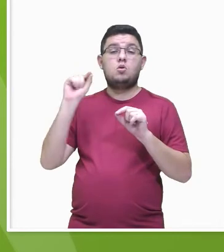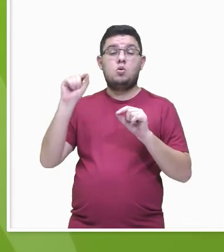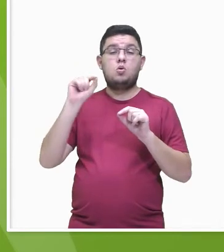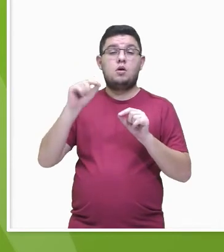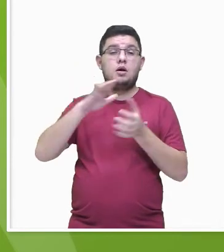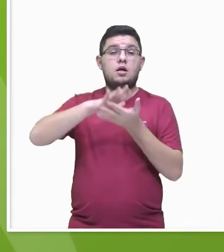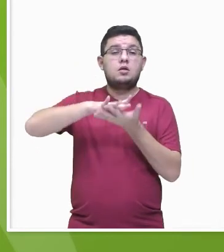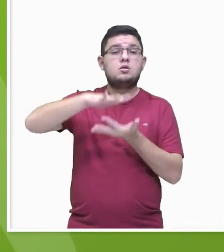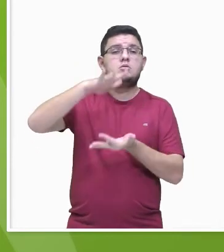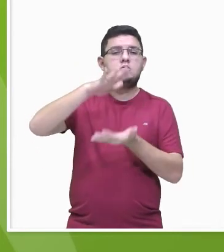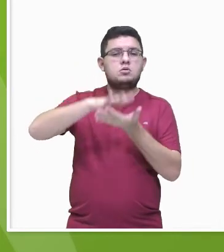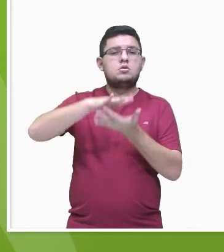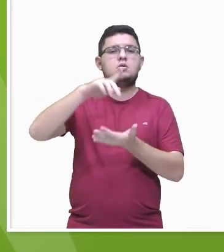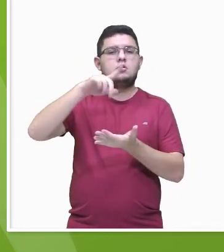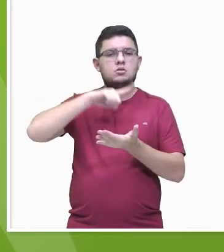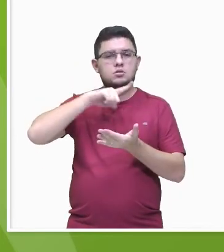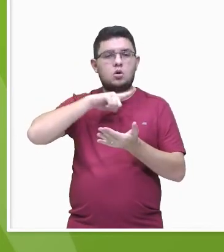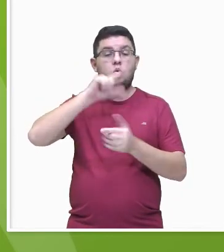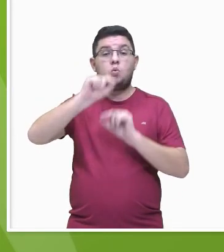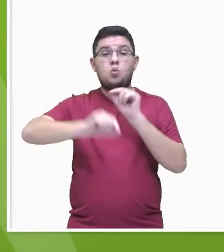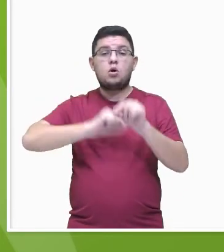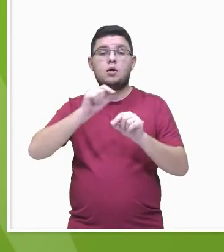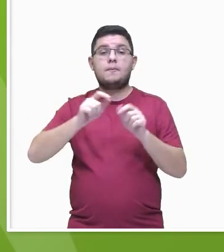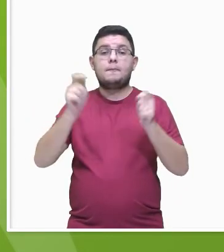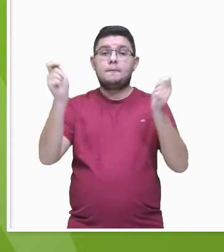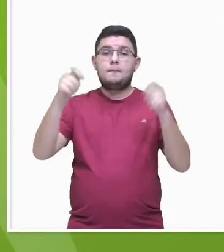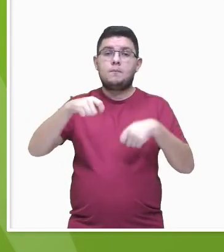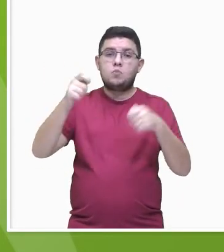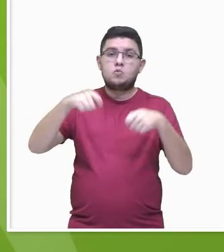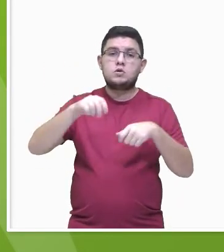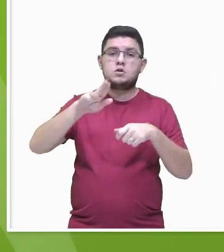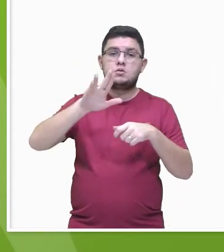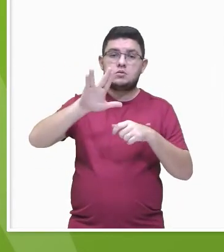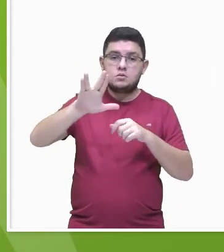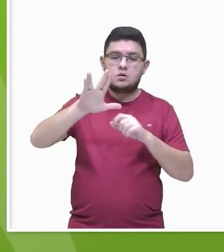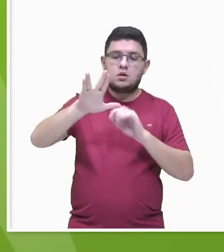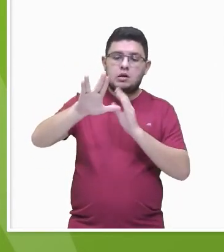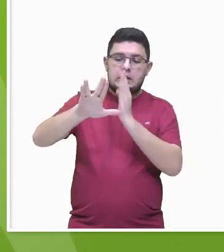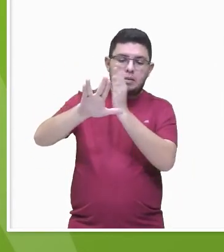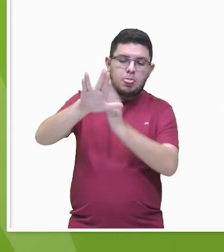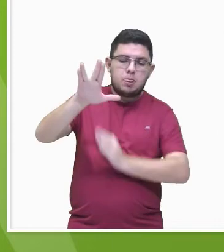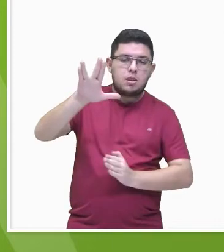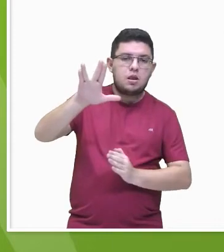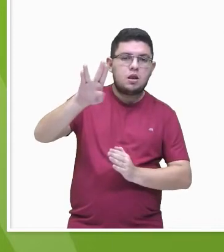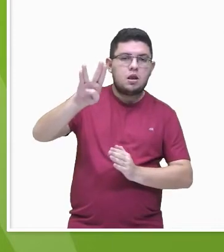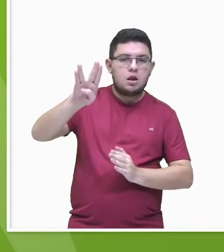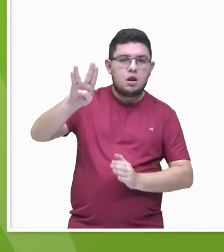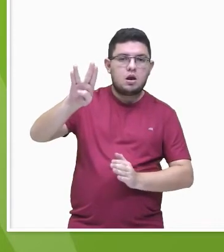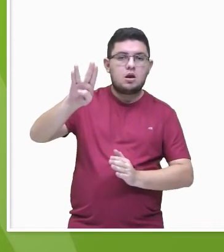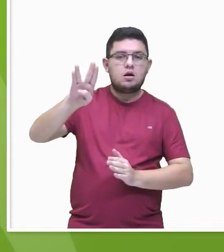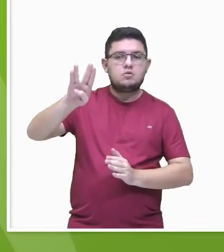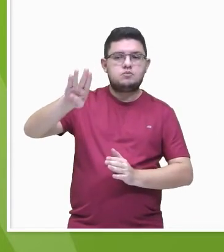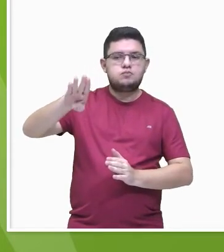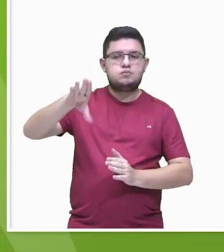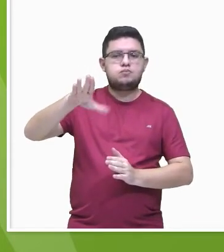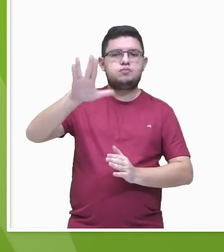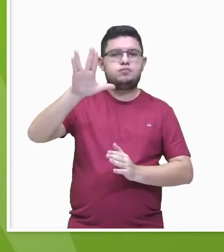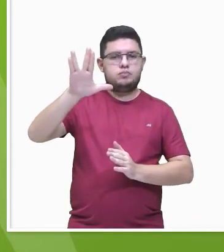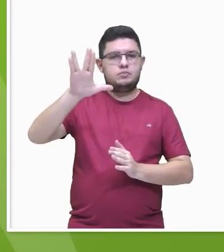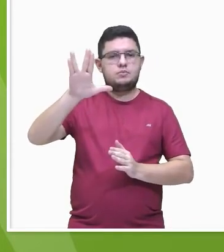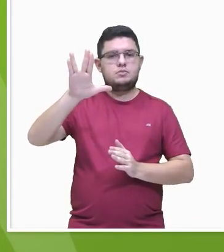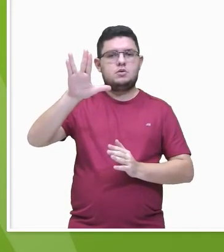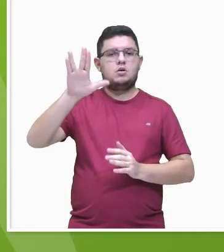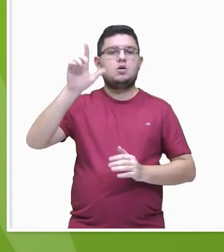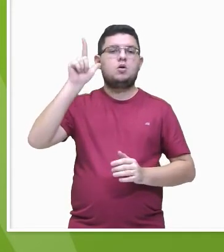de regeneração. Então, como a gente está vendo aqui, ó, a estrela do mar, ela possui aí alguns bracinhos, né? 5 bracinhos, formato